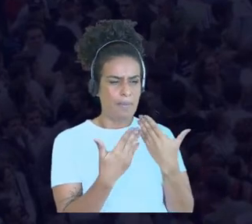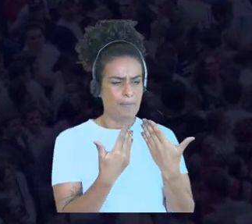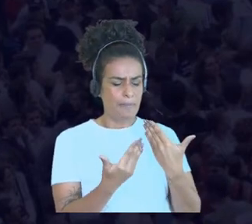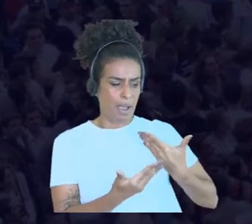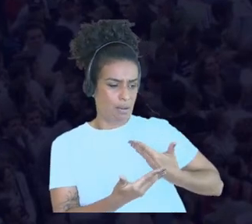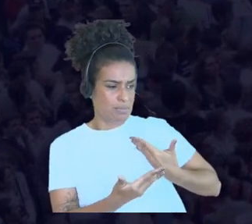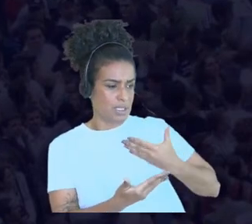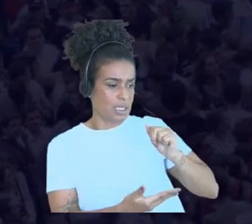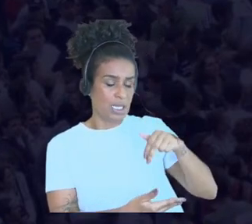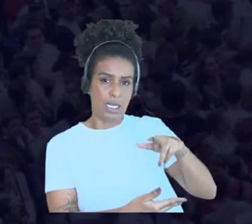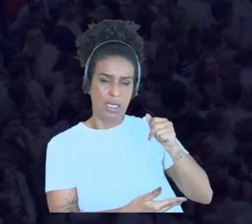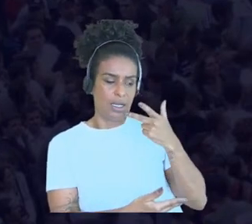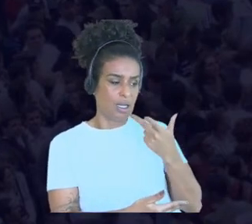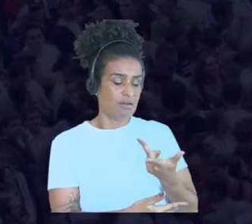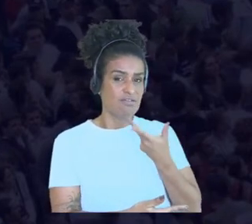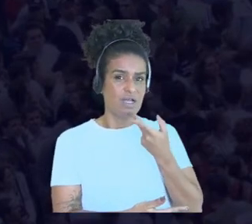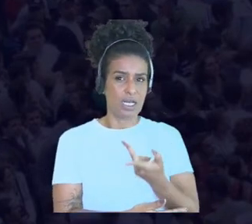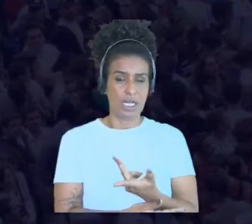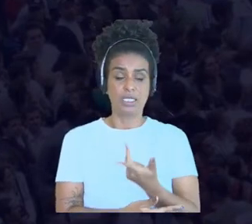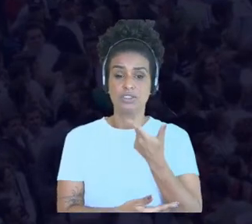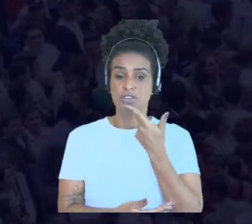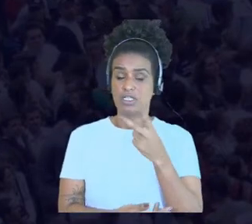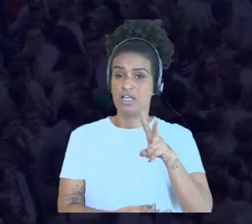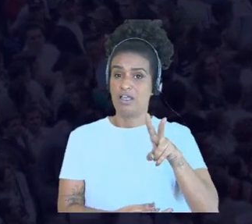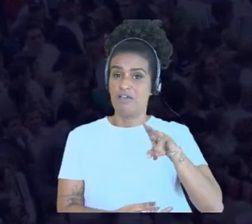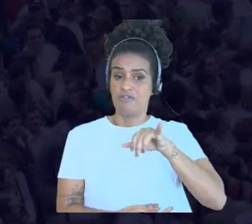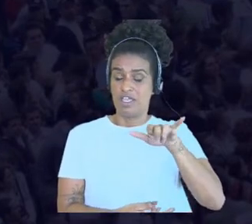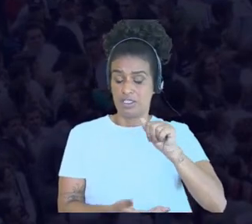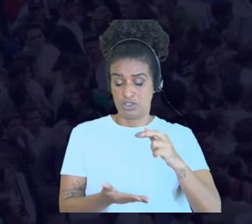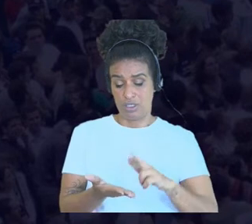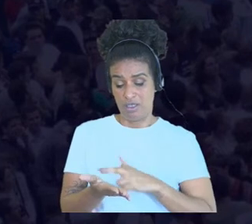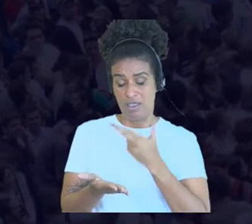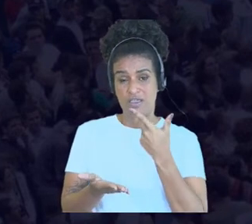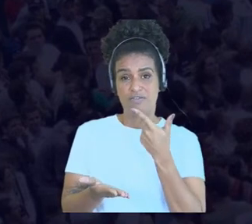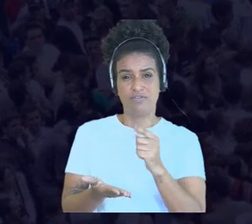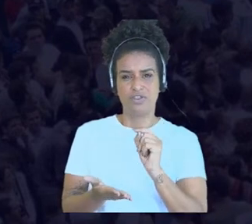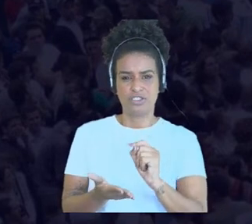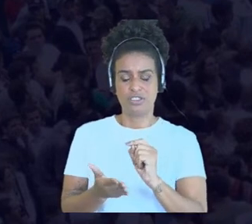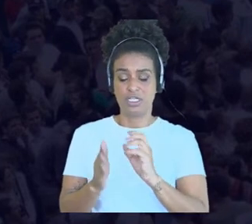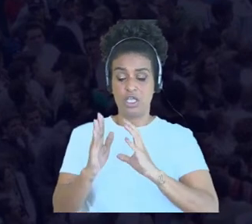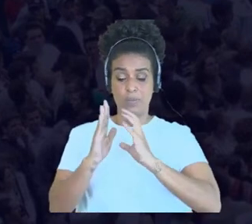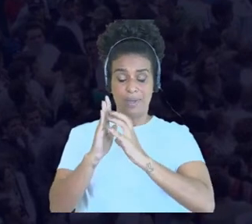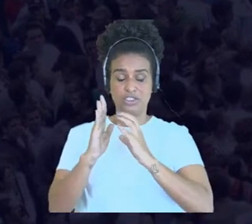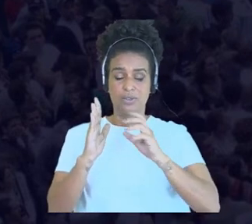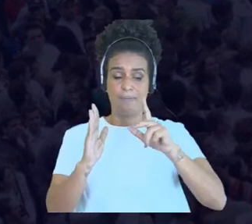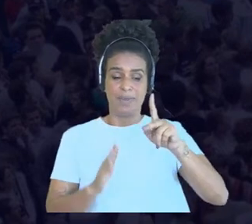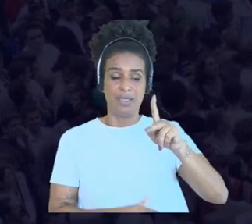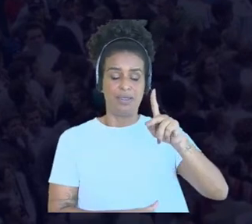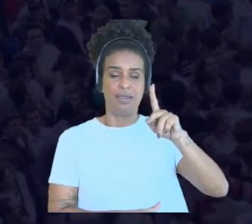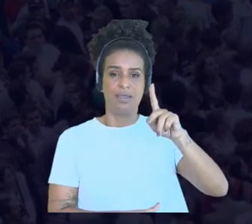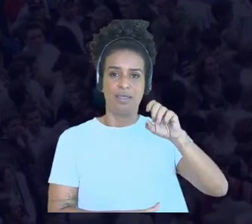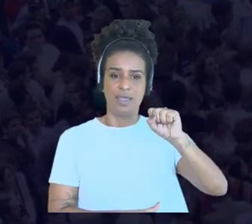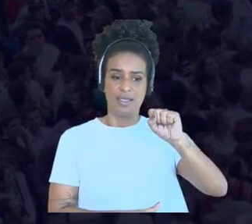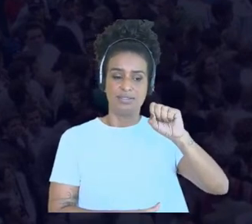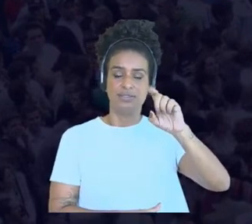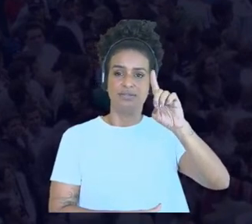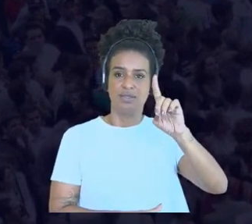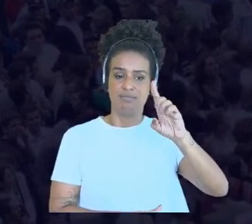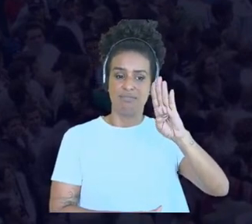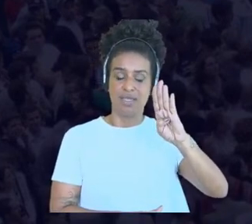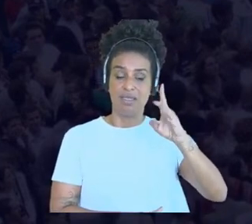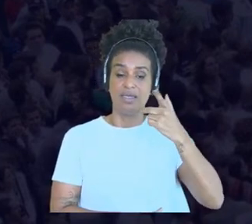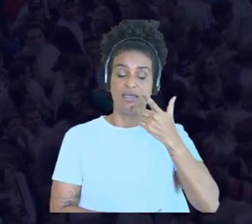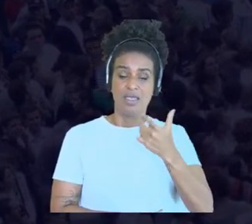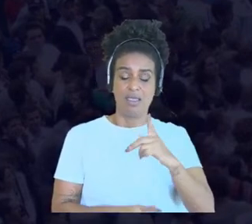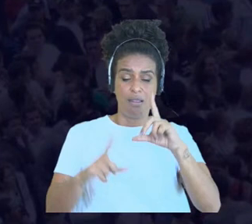foi dito, inclusive saiu uma matéria na Veja do PSDB, respira por aparelhos, logo após o primeiro turno. Né? Bom, eu acho que a gente